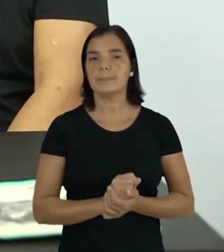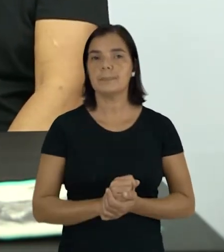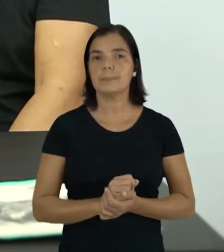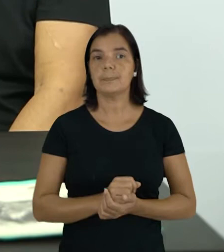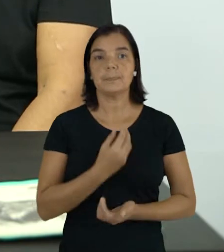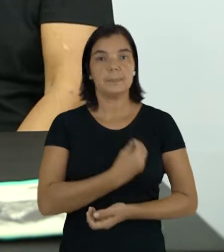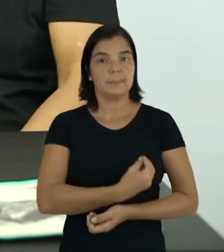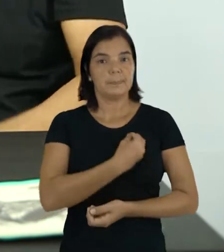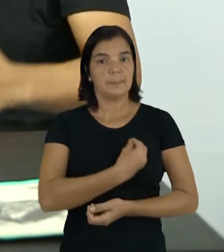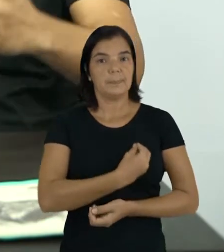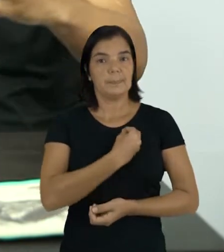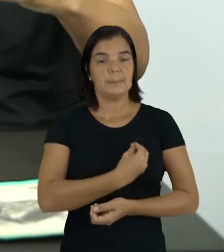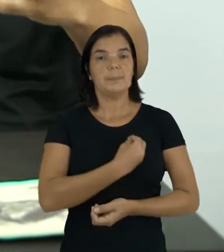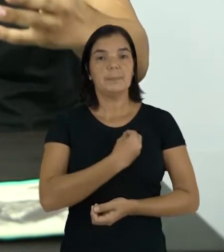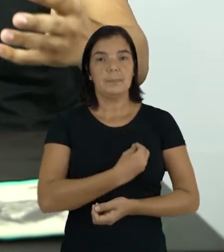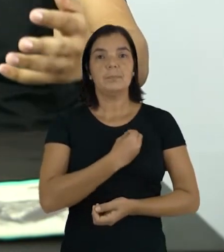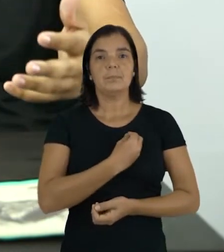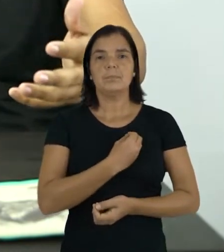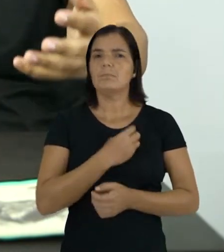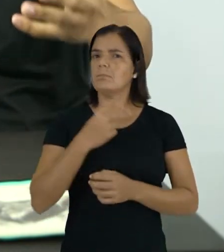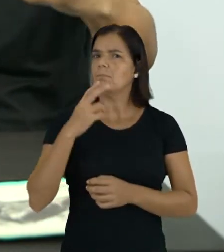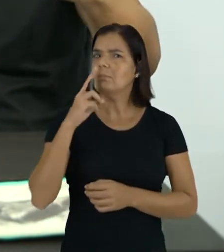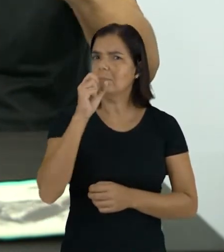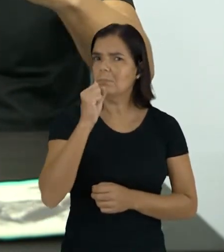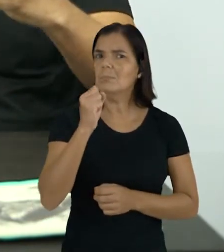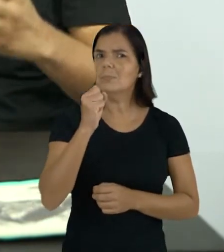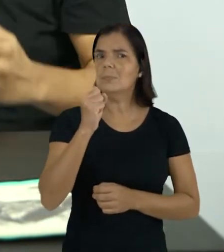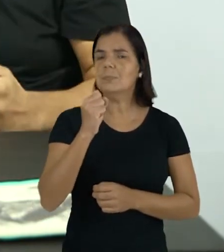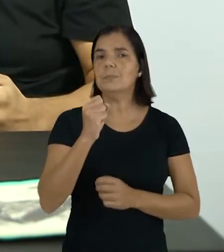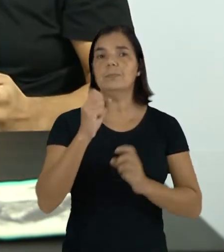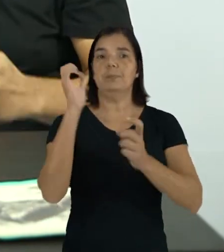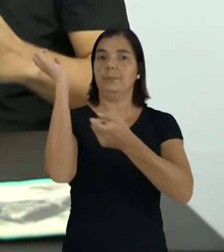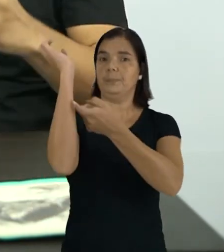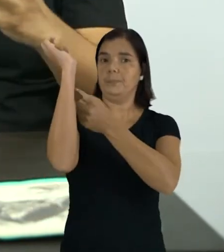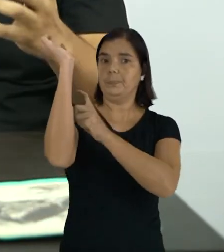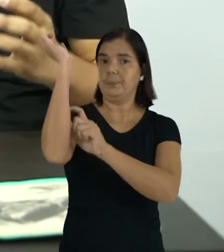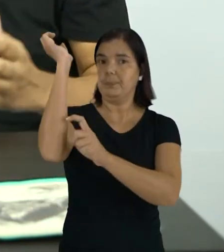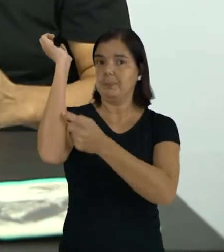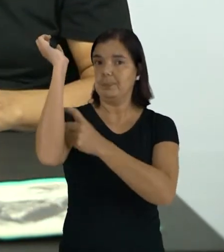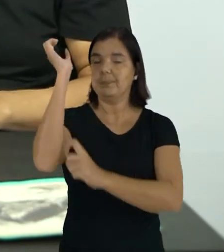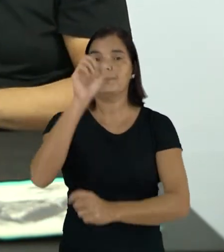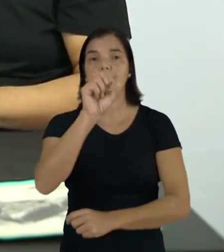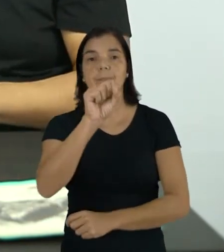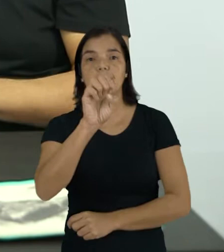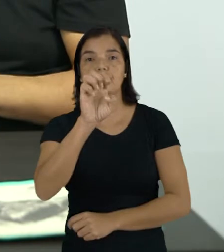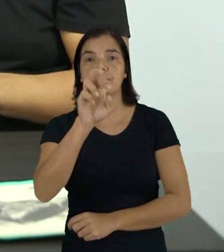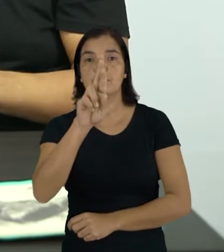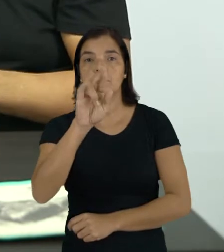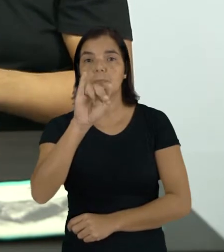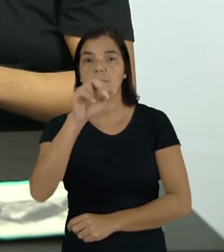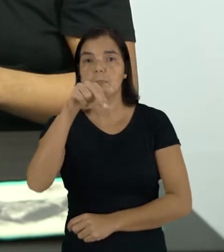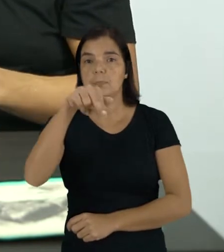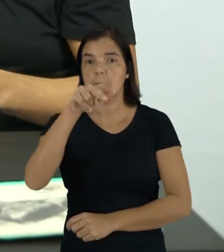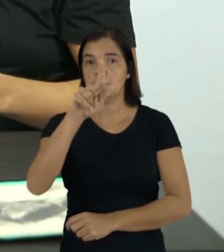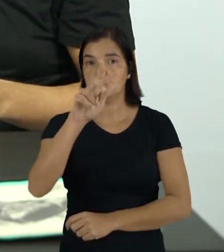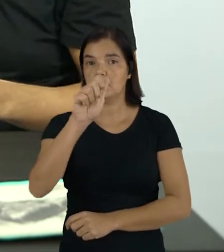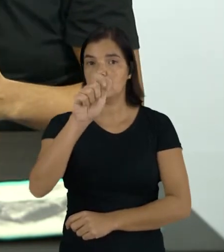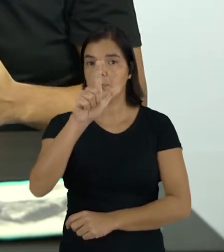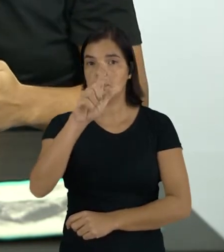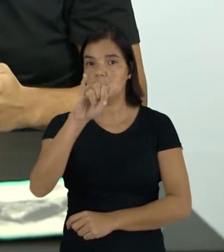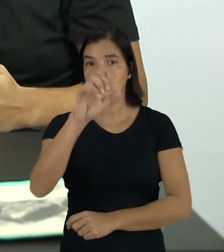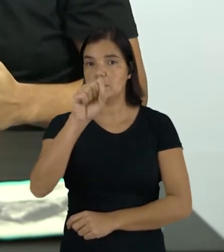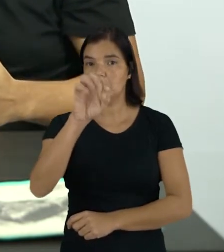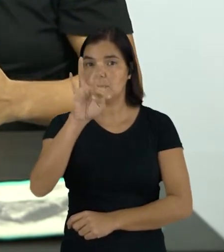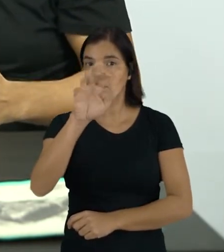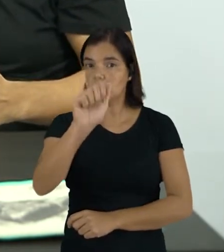da presença muito forte dos seringalistas. Agora nós vamos falar de um momento muito importante, que é justamente a